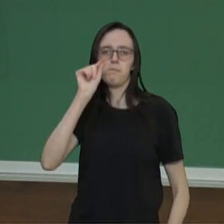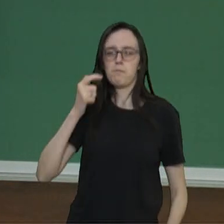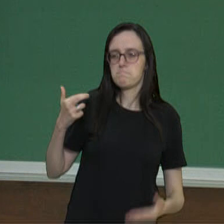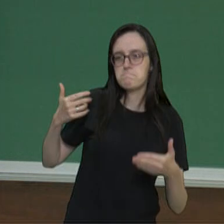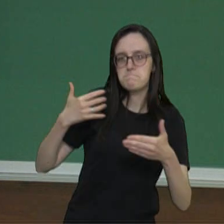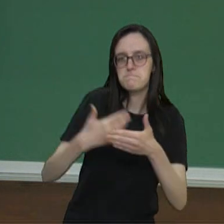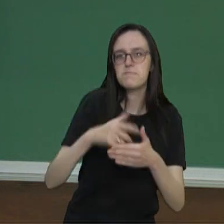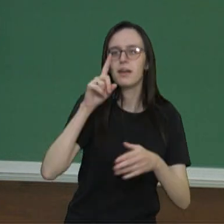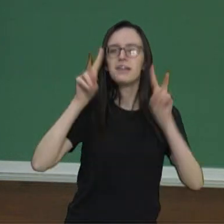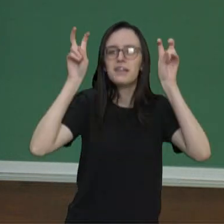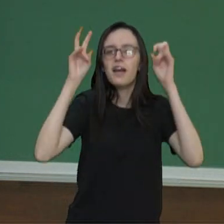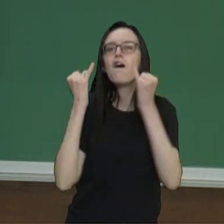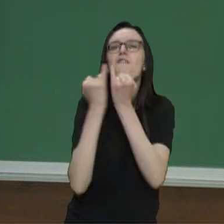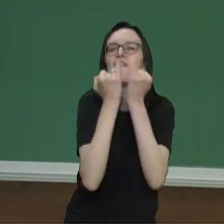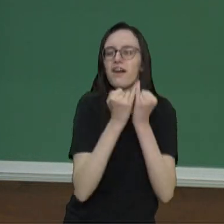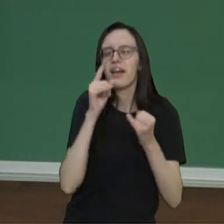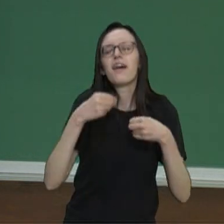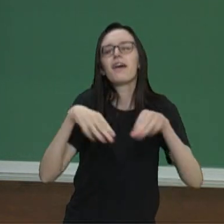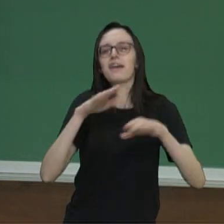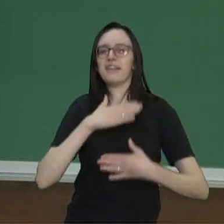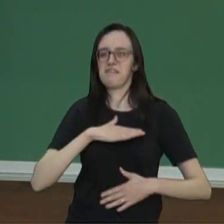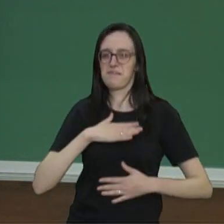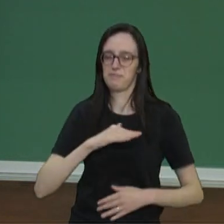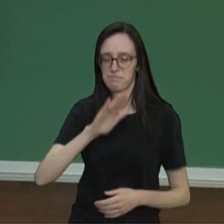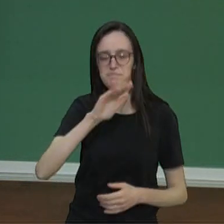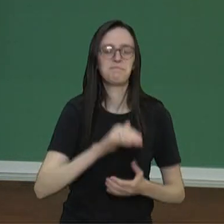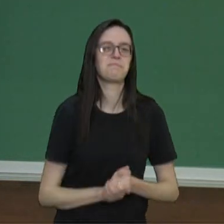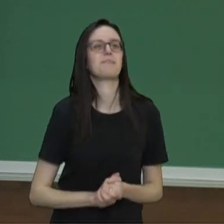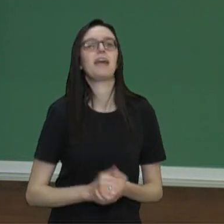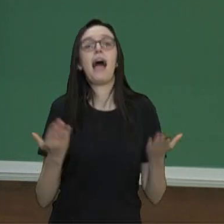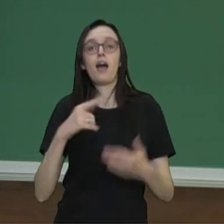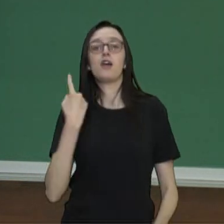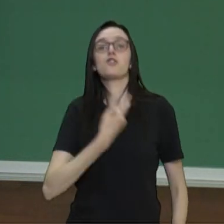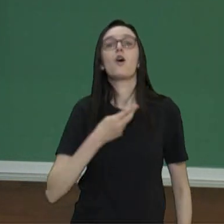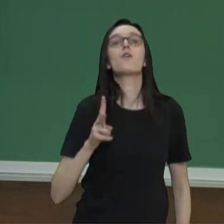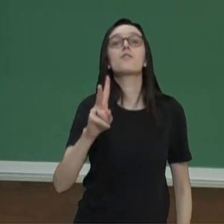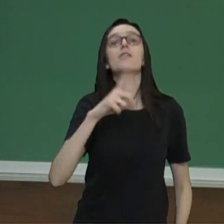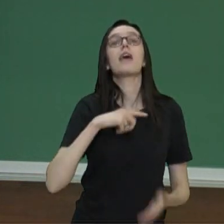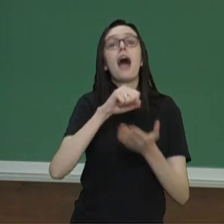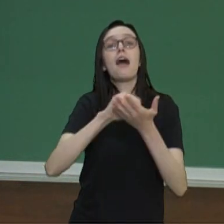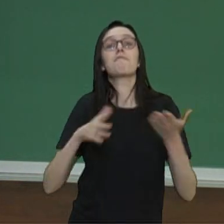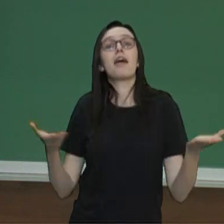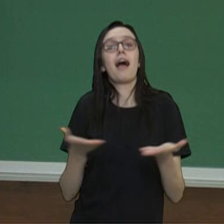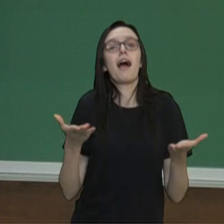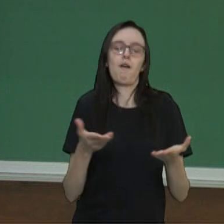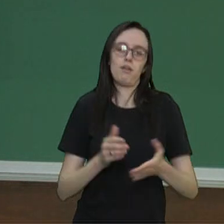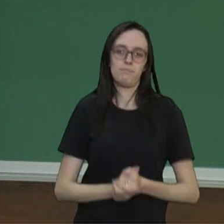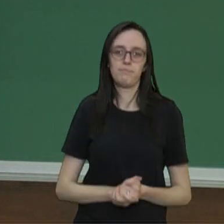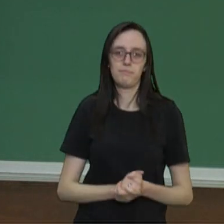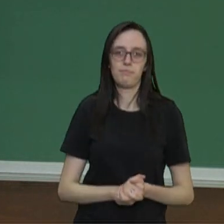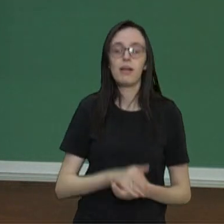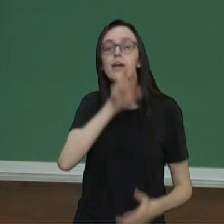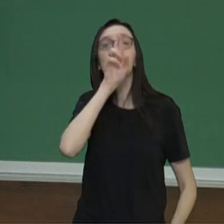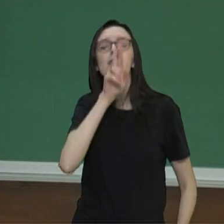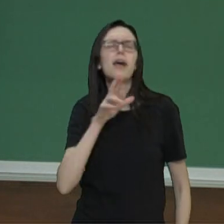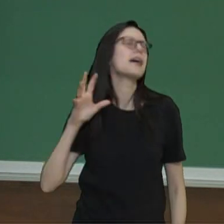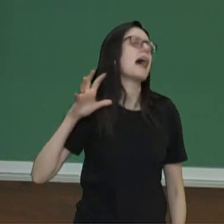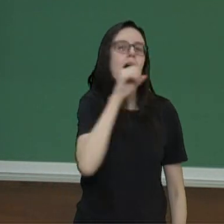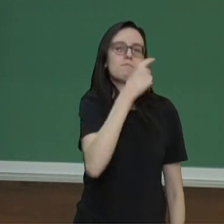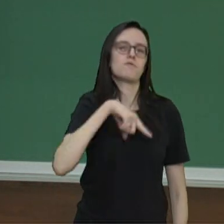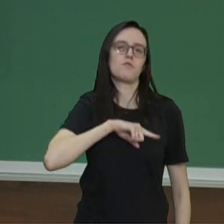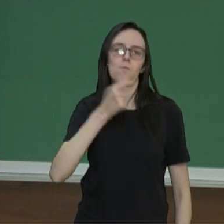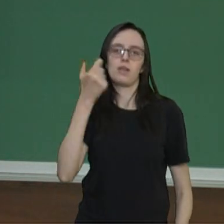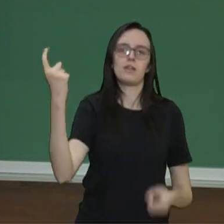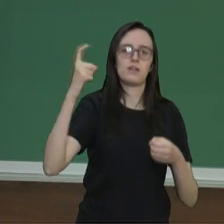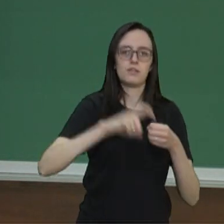ligada à fofoca durante a aula para te aliviar. Ei, para a gente continuar, tem uma atividade para você fazer, responde ela rapidinho que a gente já